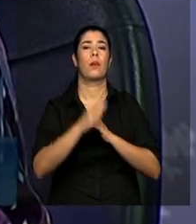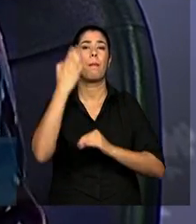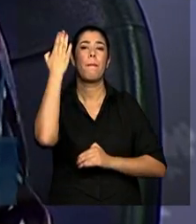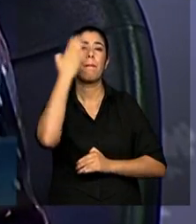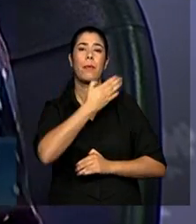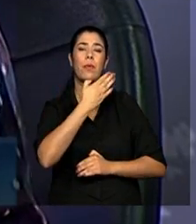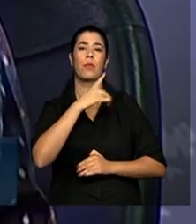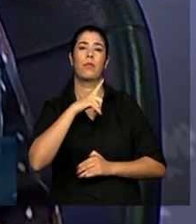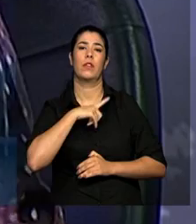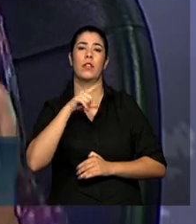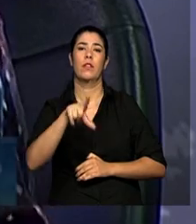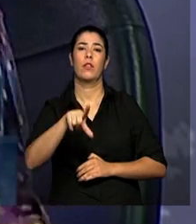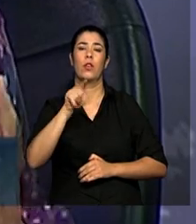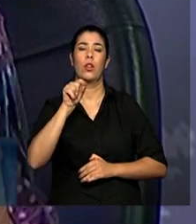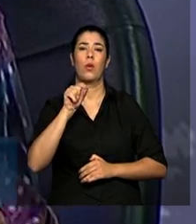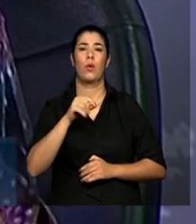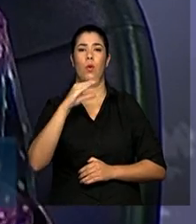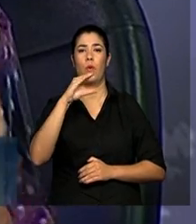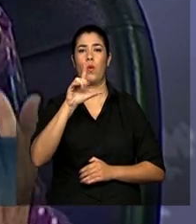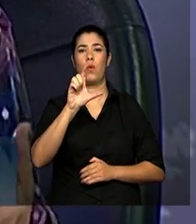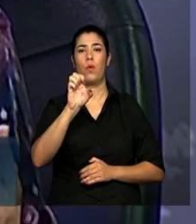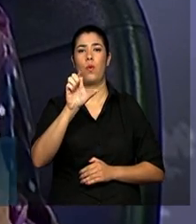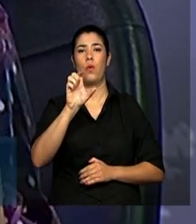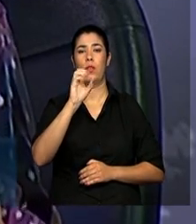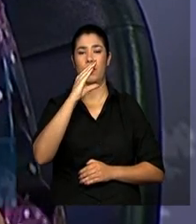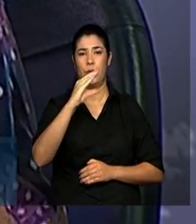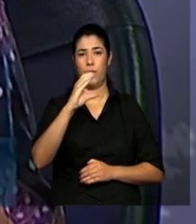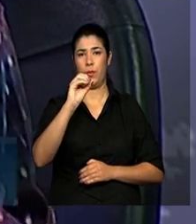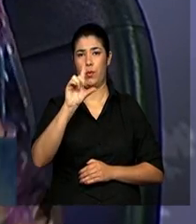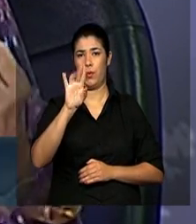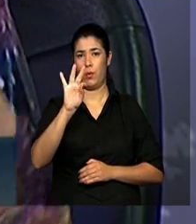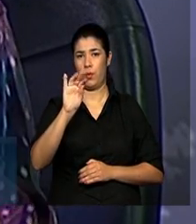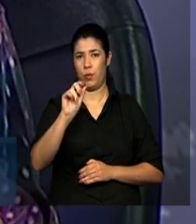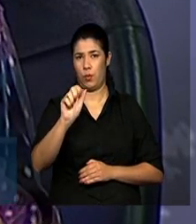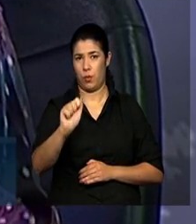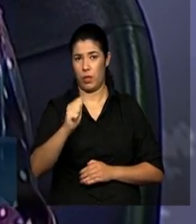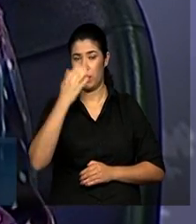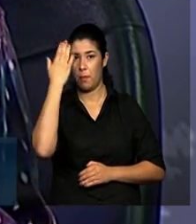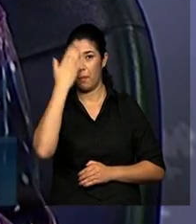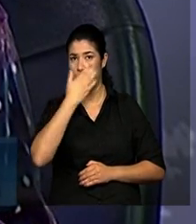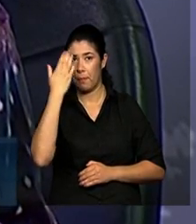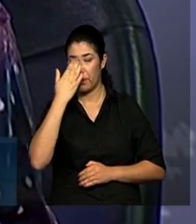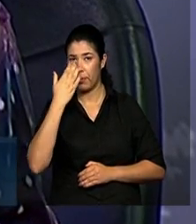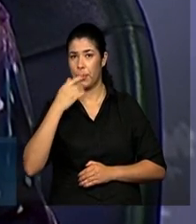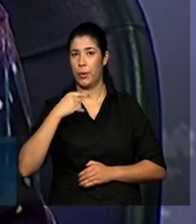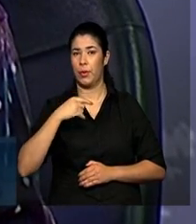do estupro, eu falo bem claro, do estupro, a não ser